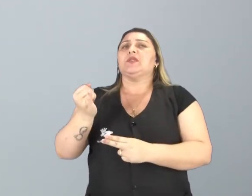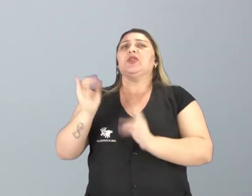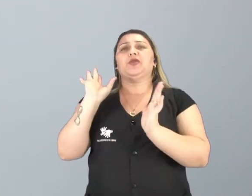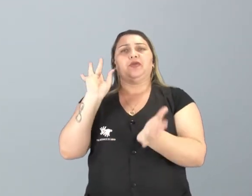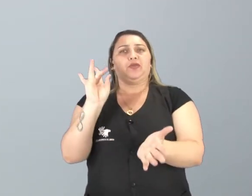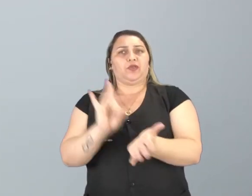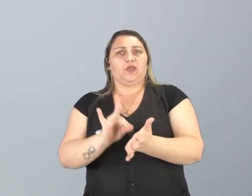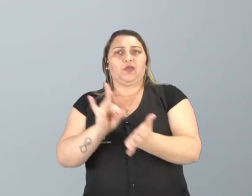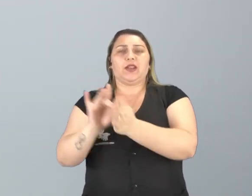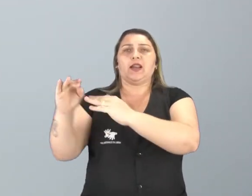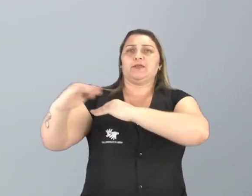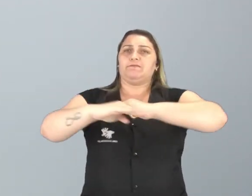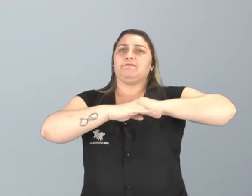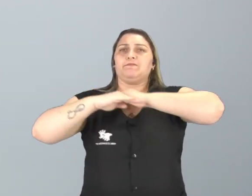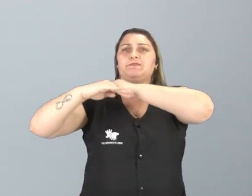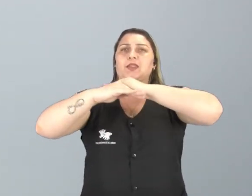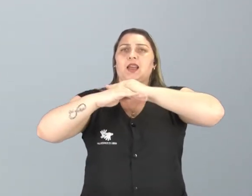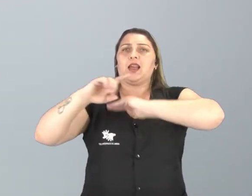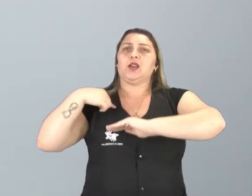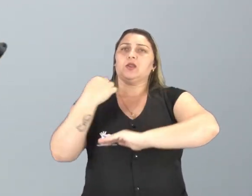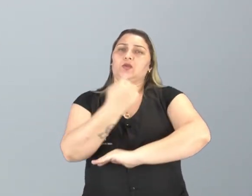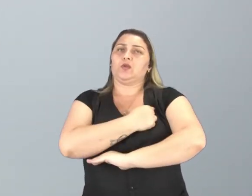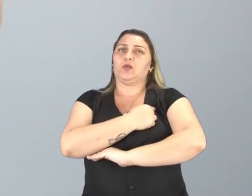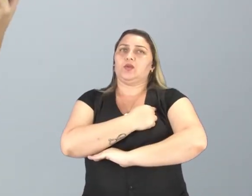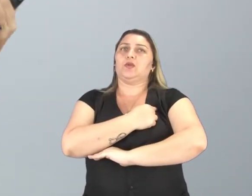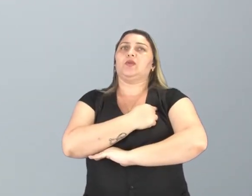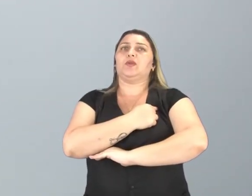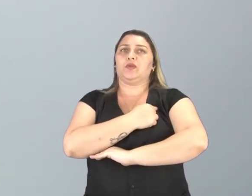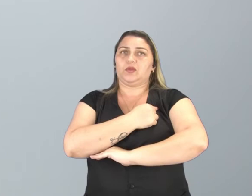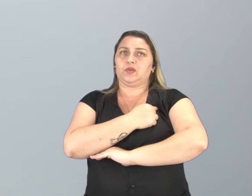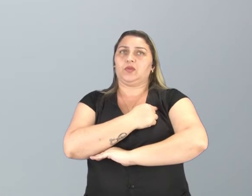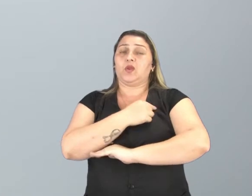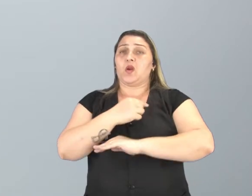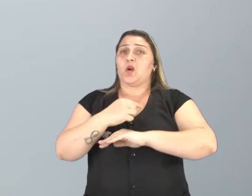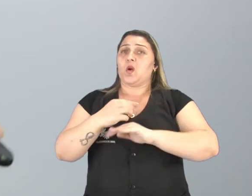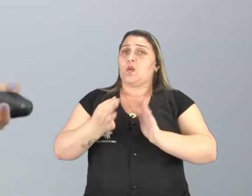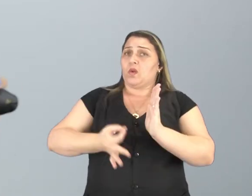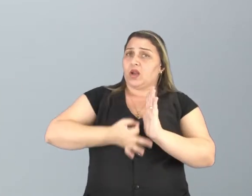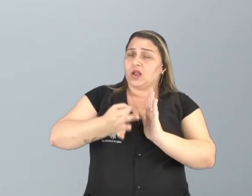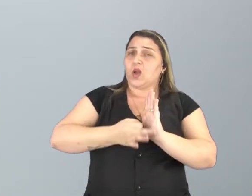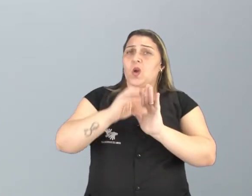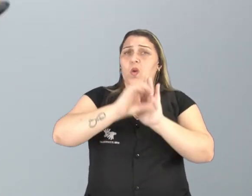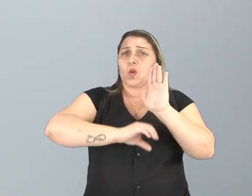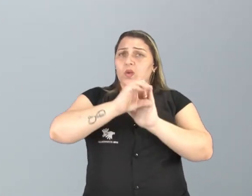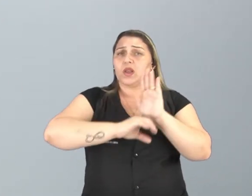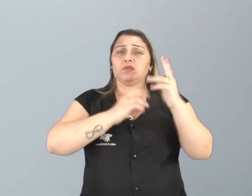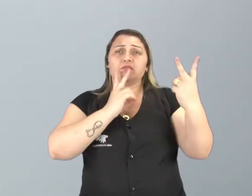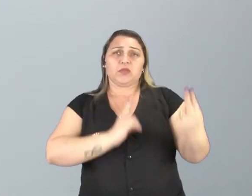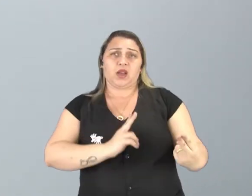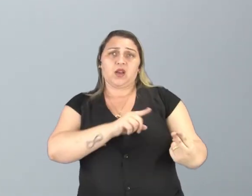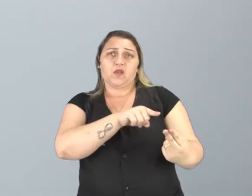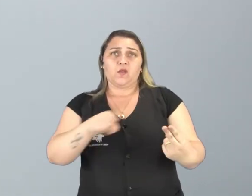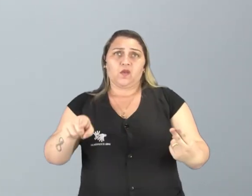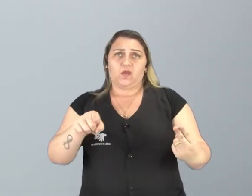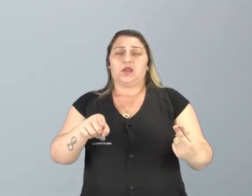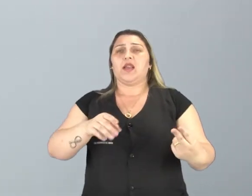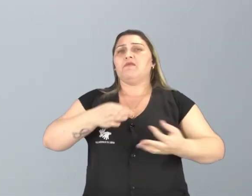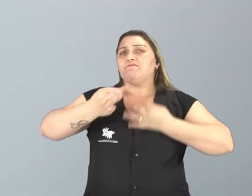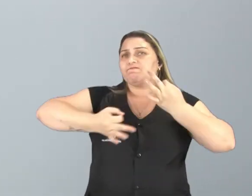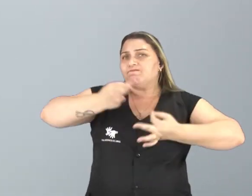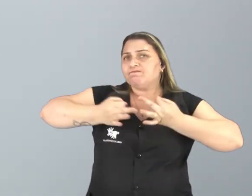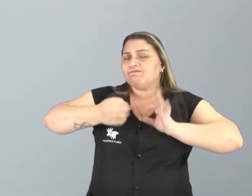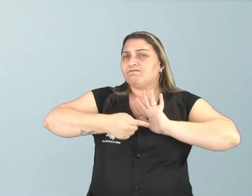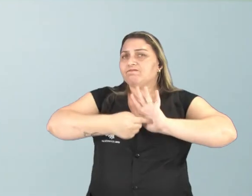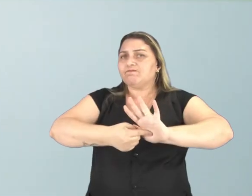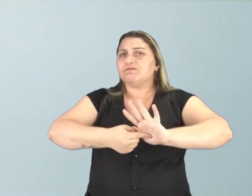igualdade a todos nós. Então, observem, um artigo de opinião são conteúdos como esse que você vai argumentar, apresentar o conteúdo